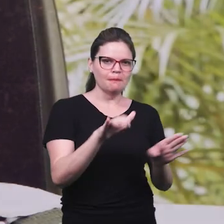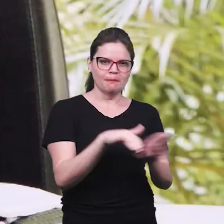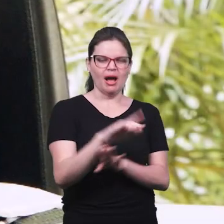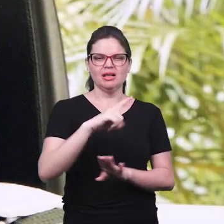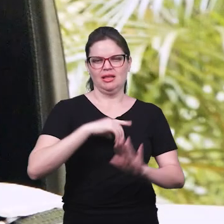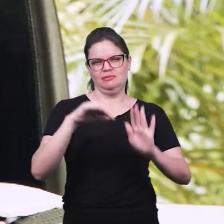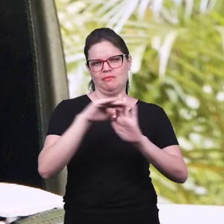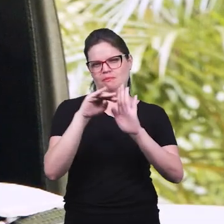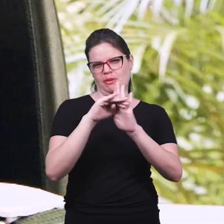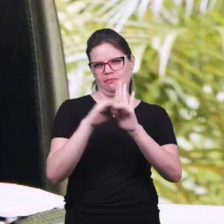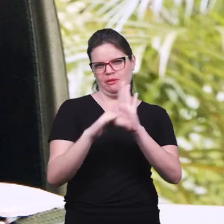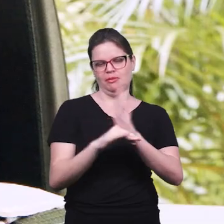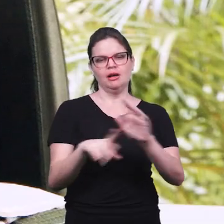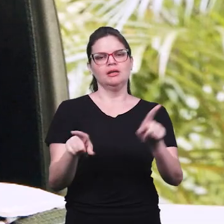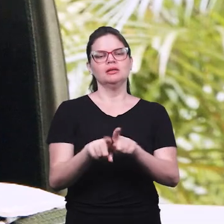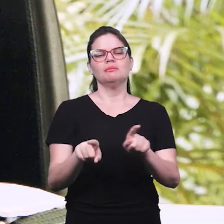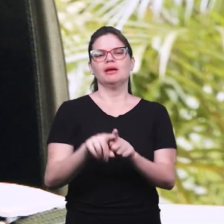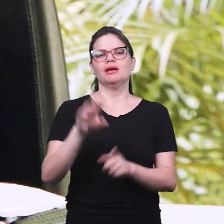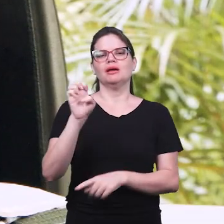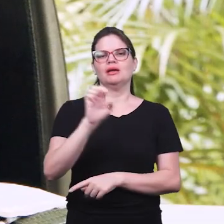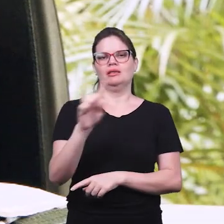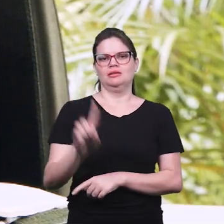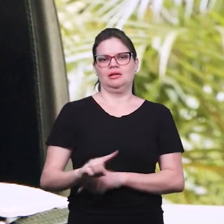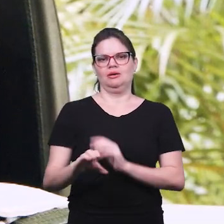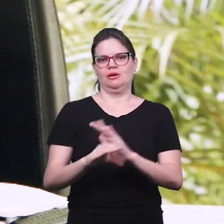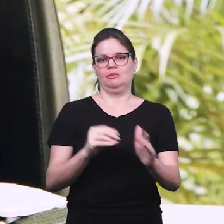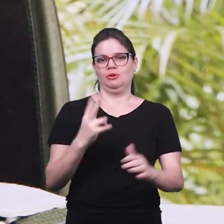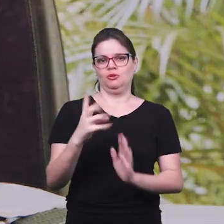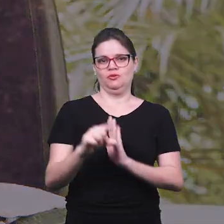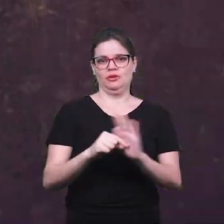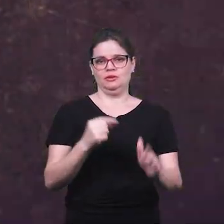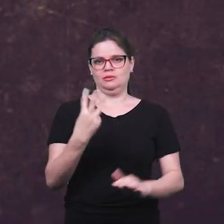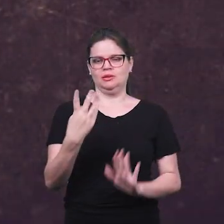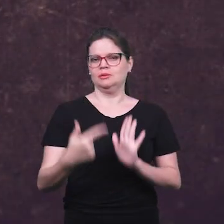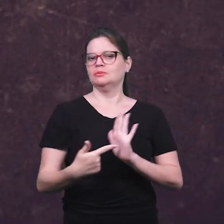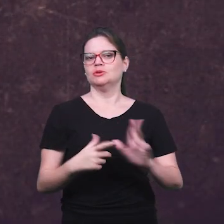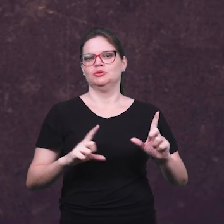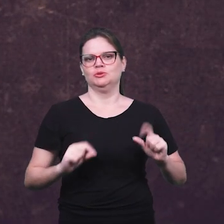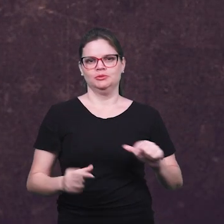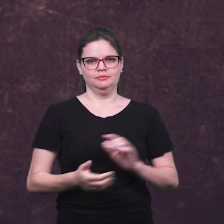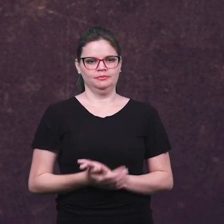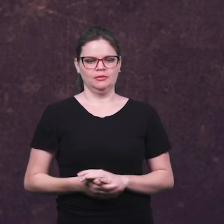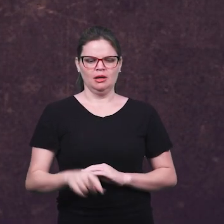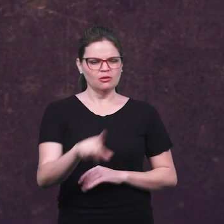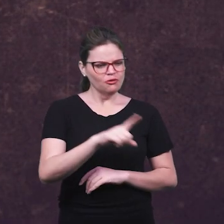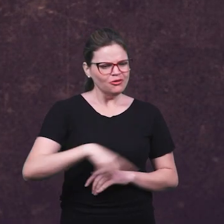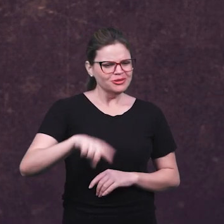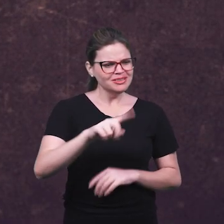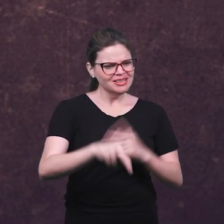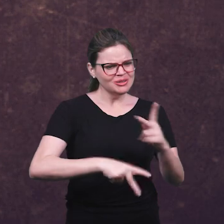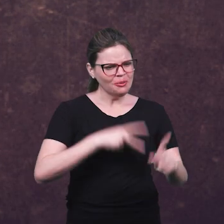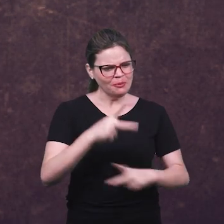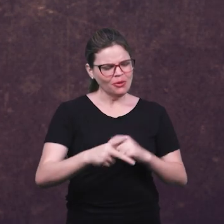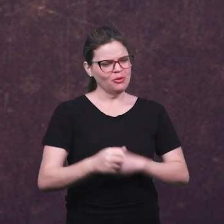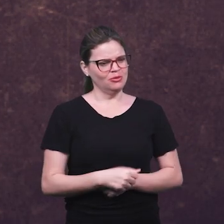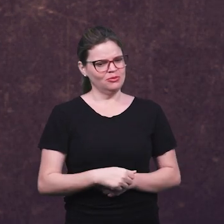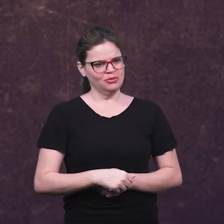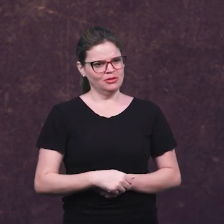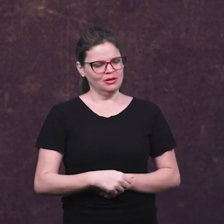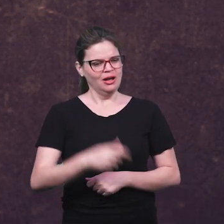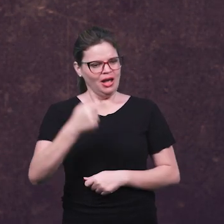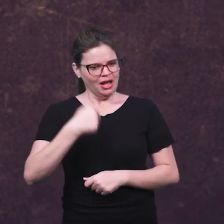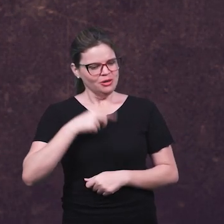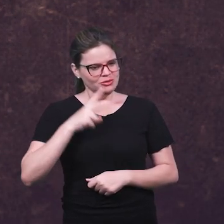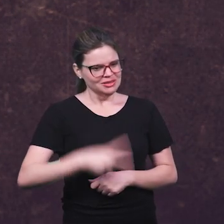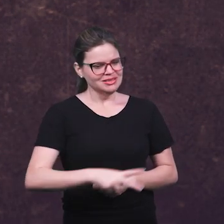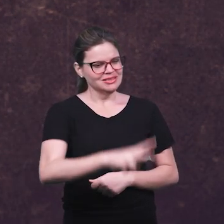sequência Ezequiel 2,3 diz assim: e disse-me, filho do homem, eu te envio aos filhos de Israel,